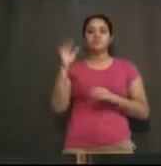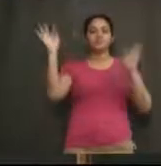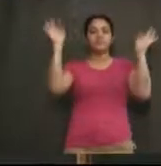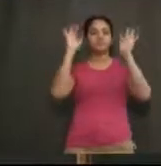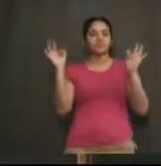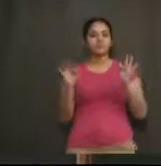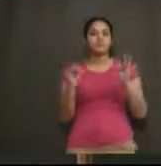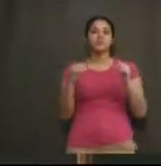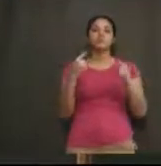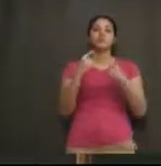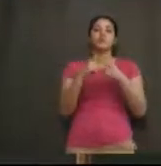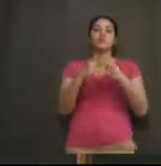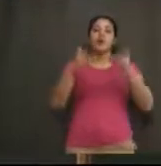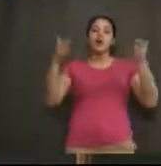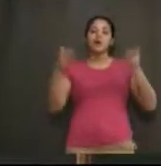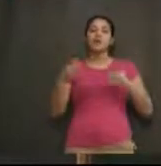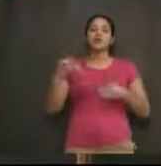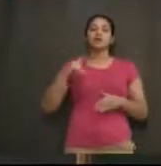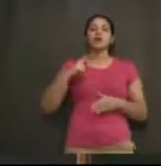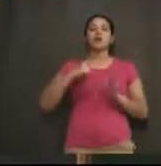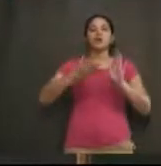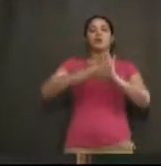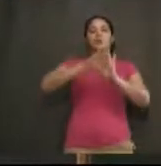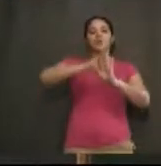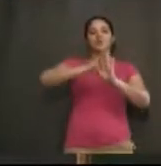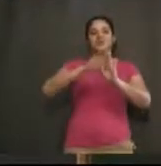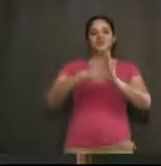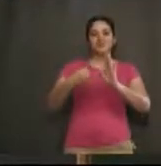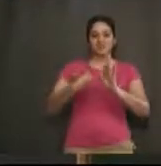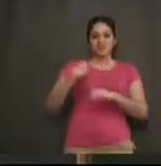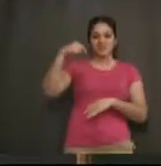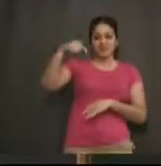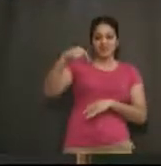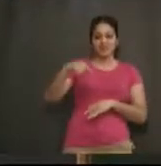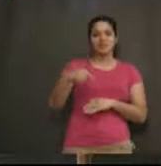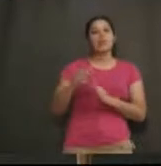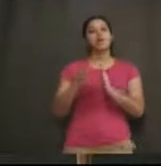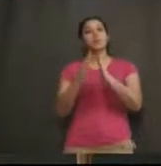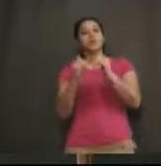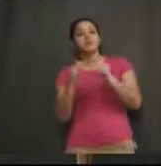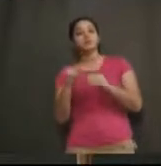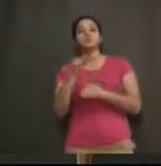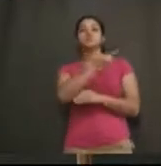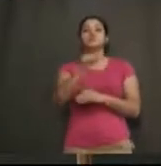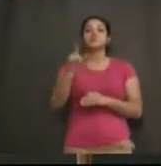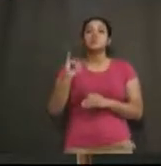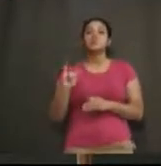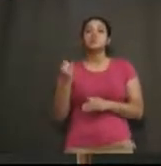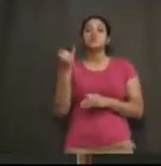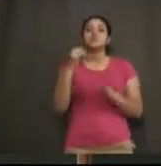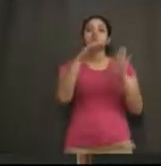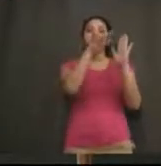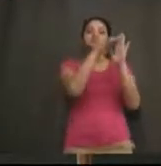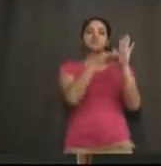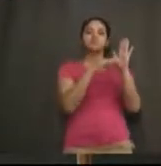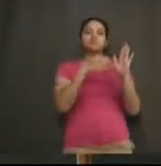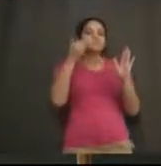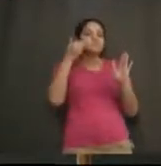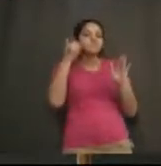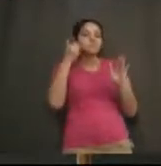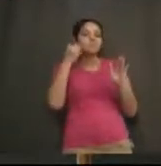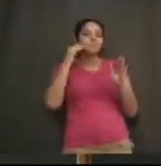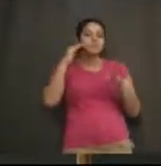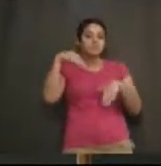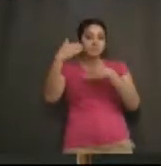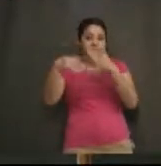oportunidade e desejo que todos aproveitem ao máximo a programação e retornem para seus ambientes de trabalho fortalecidos e